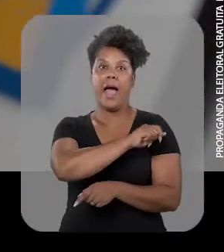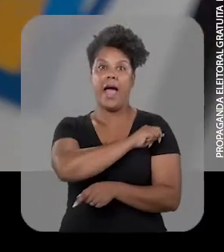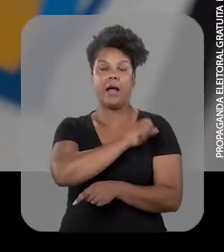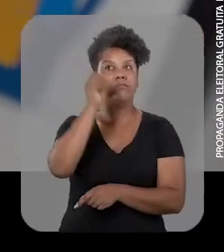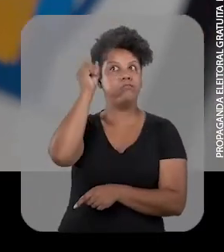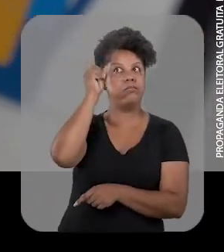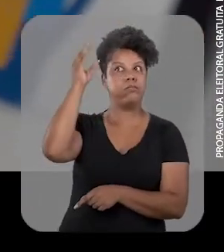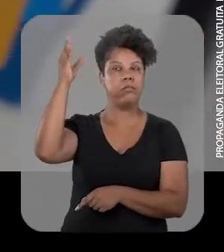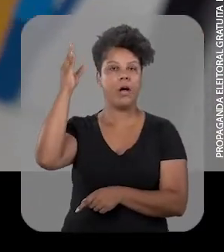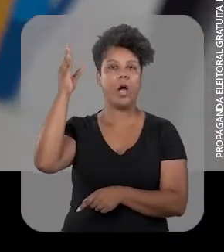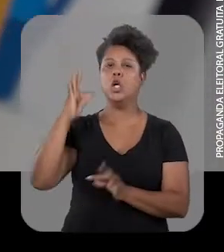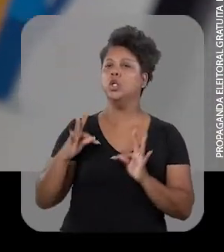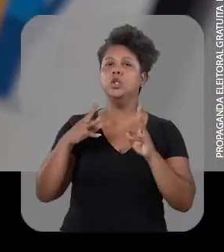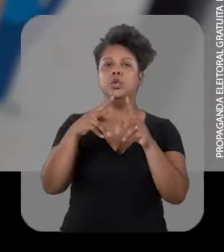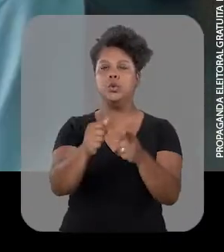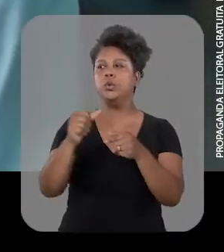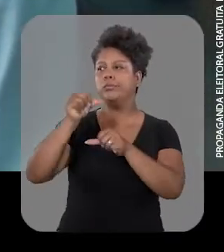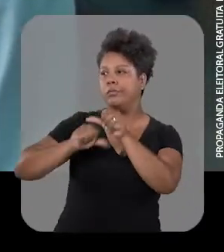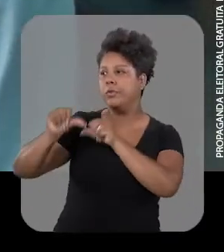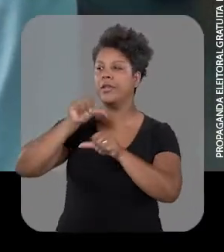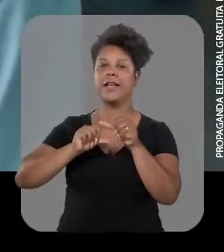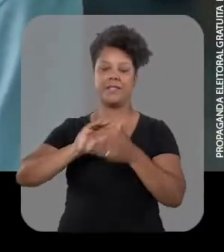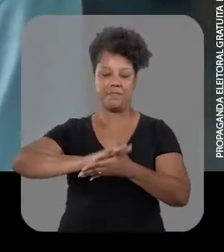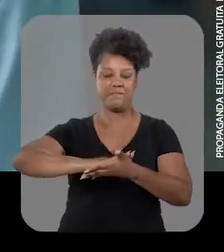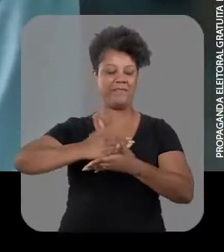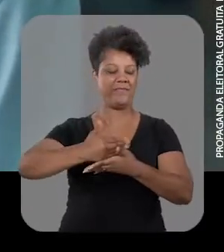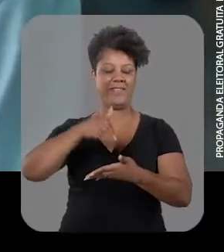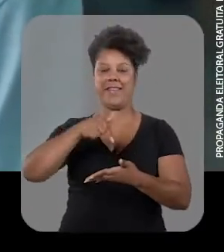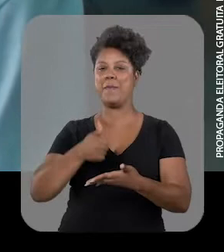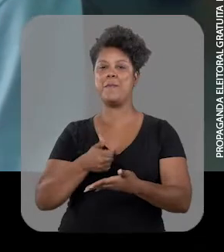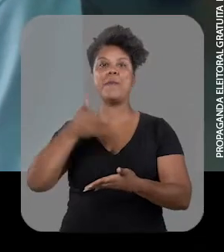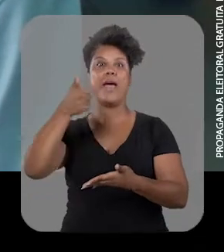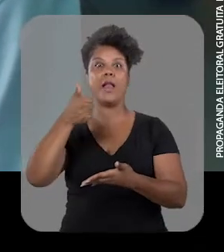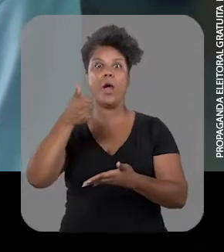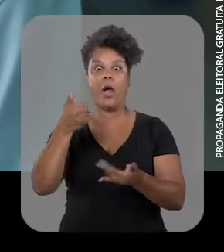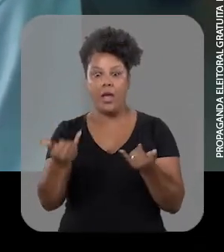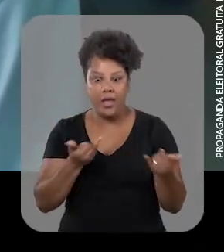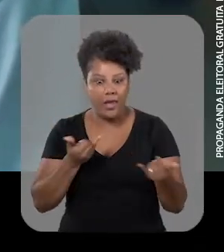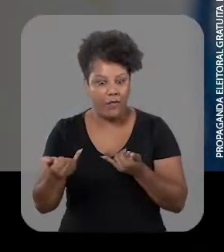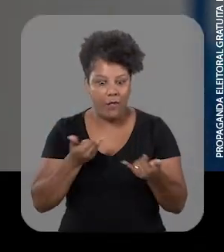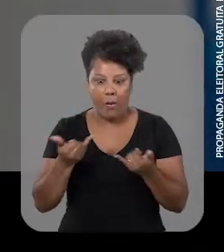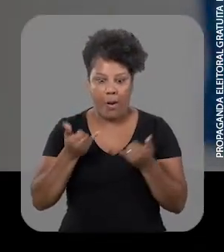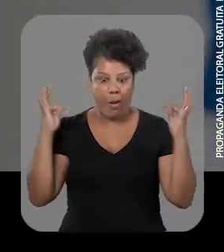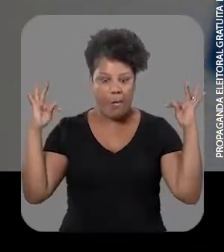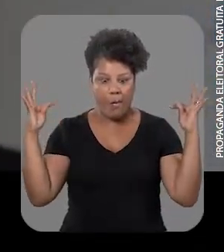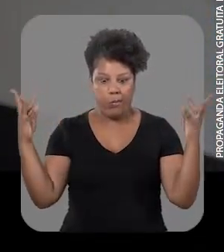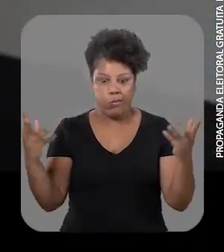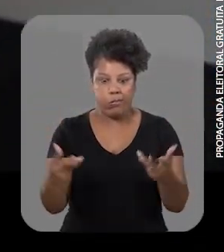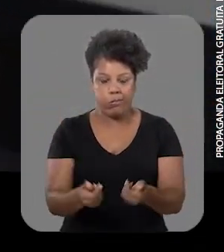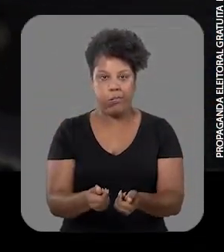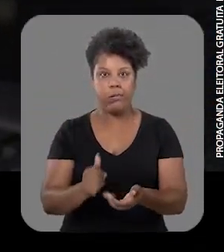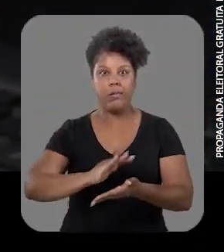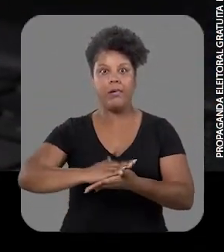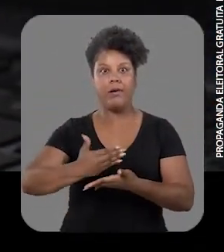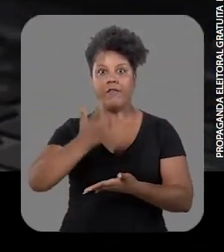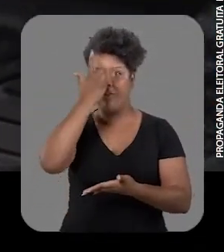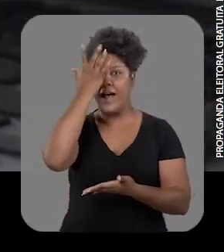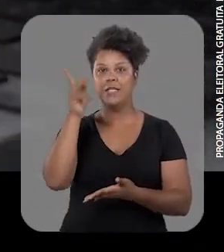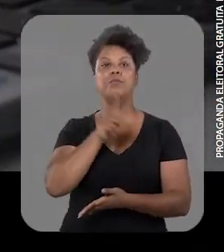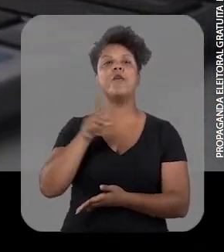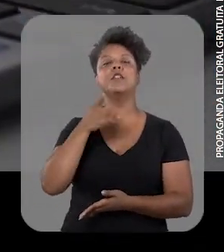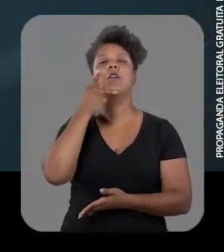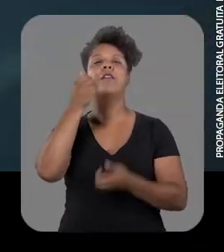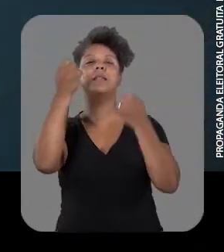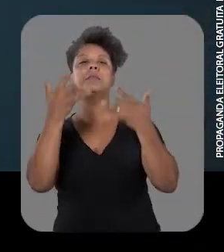para os alunos ampliarem o conhecimento. De todas as novas mudanças, o Chromebook foi o melhor. Você tem toda a informação do mundo na